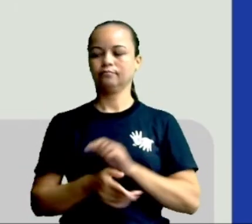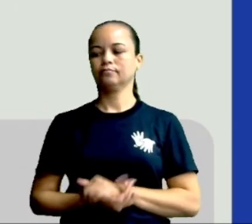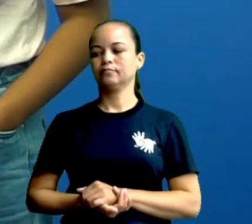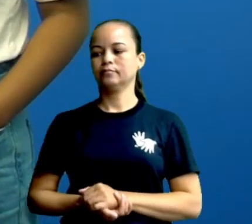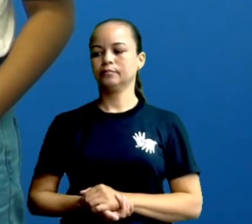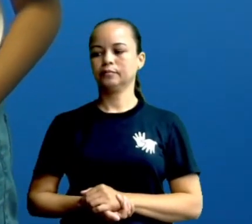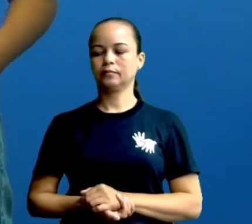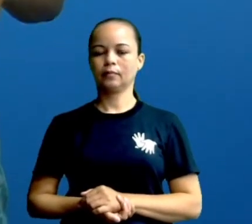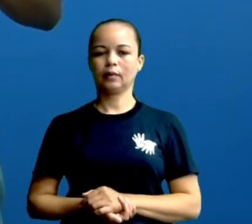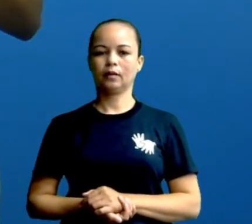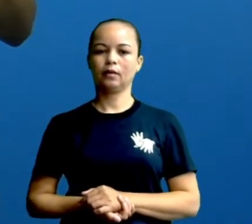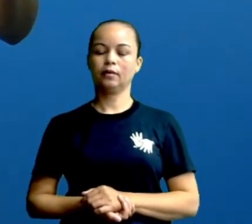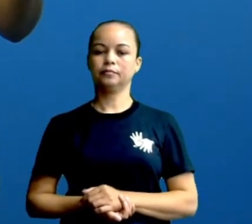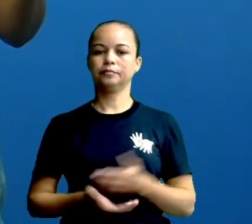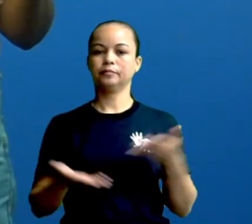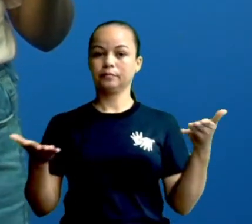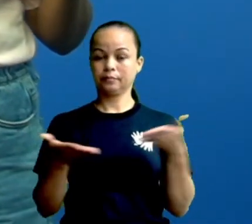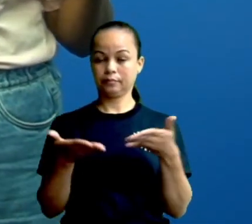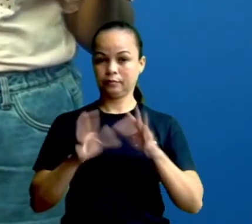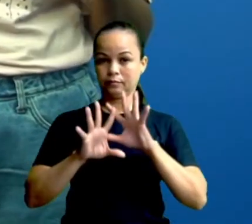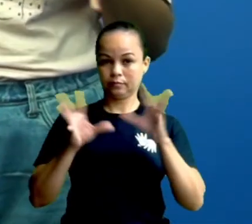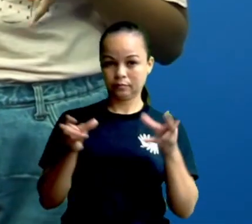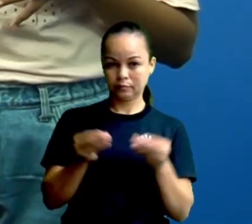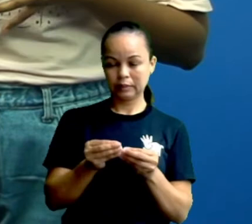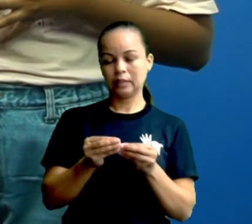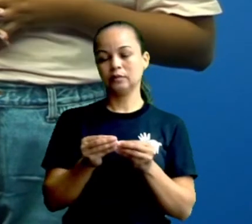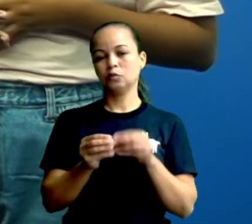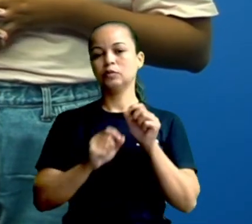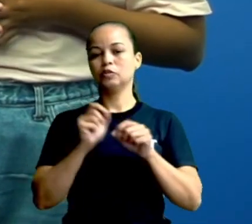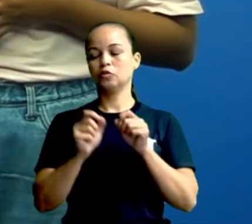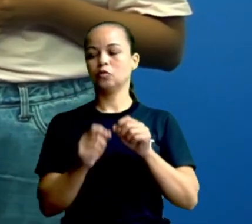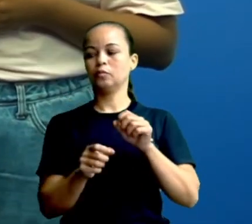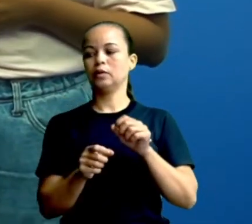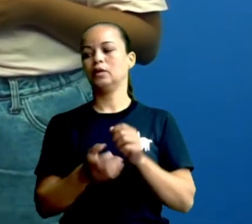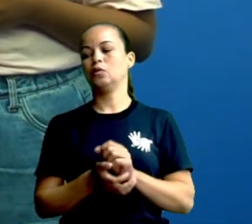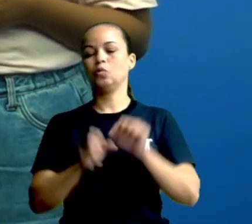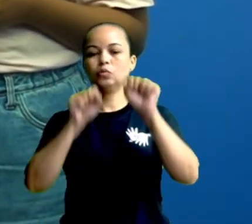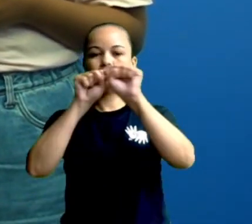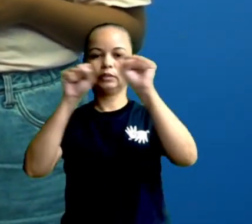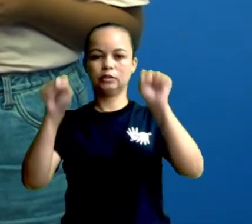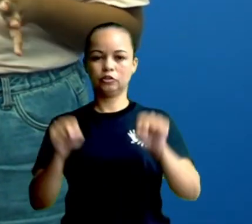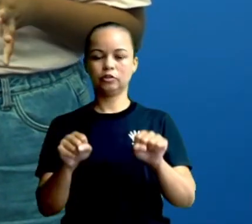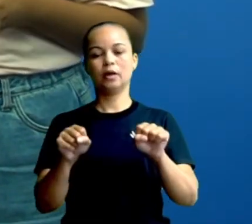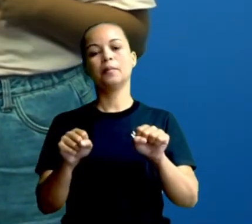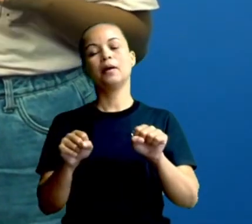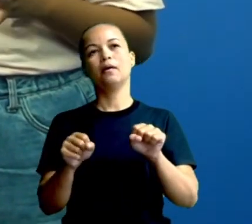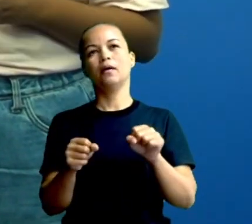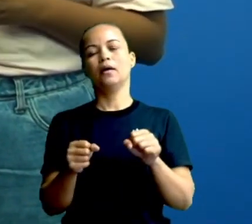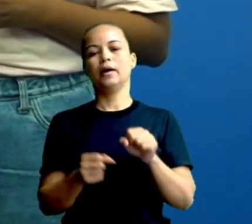e agora a gente vai falar brevemente né sobre o sistema de